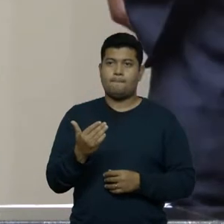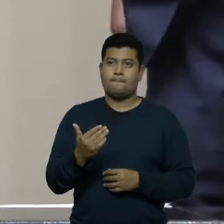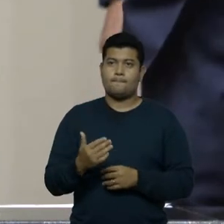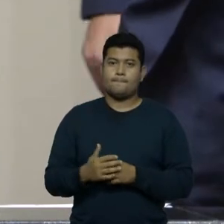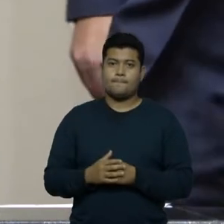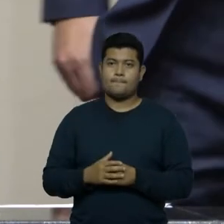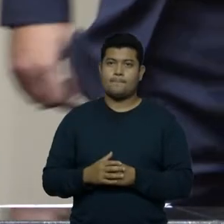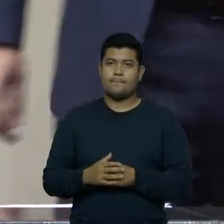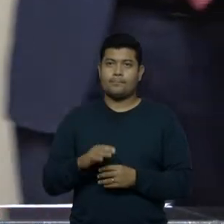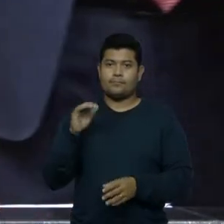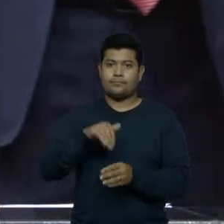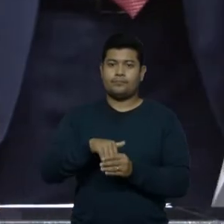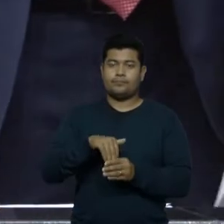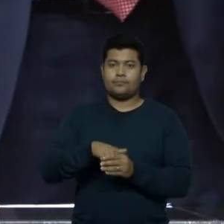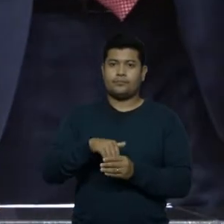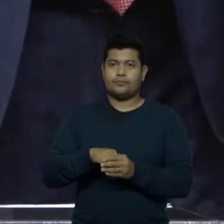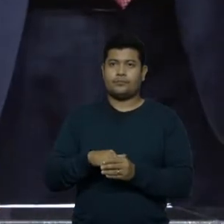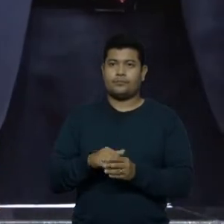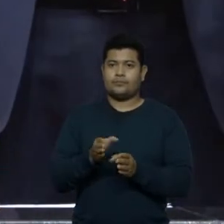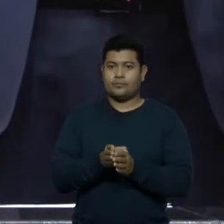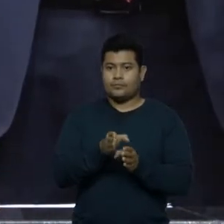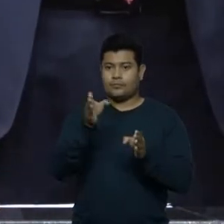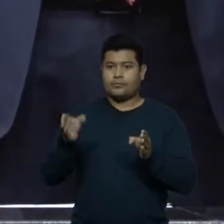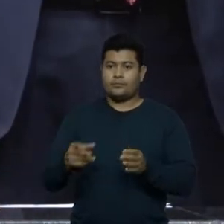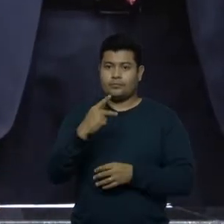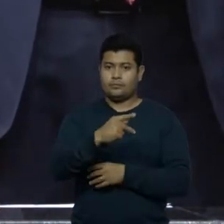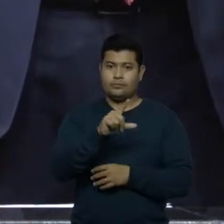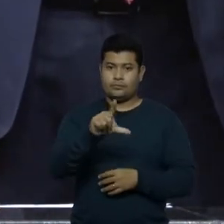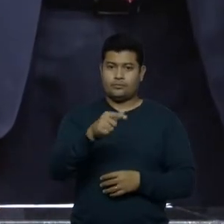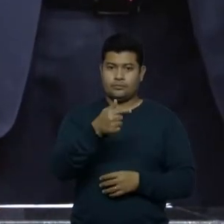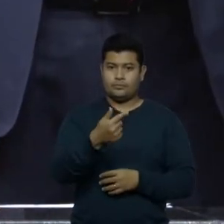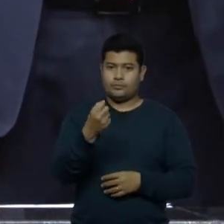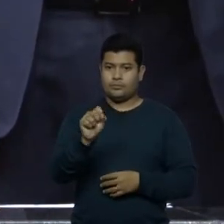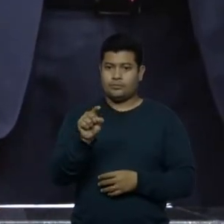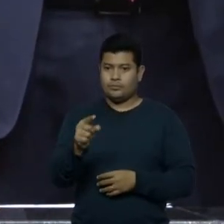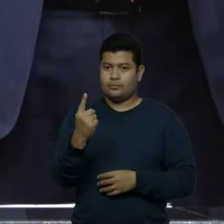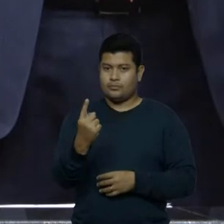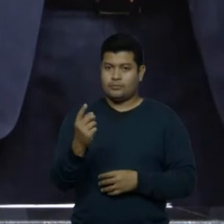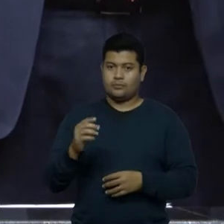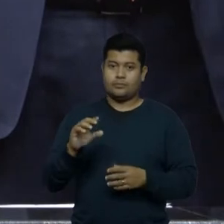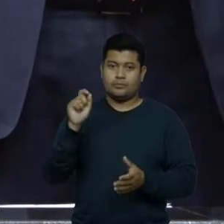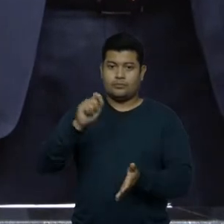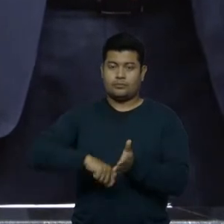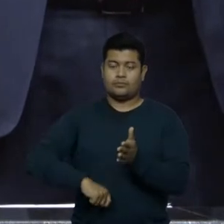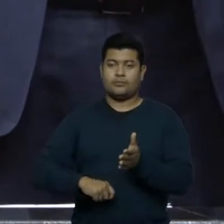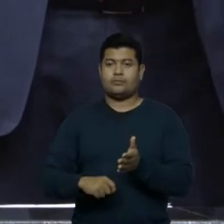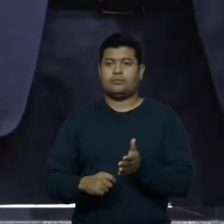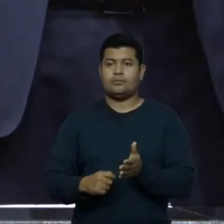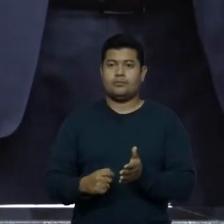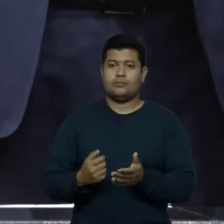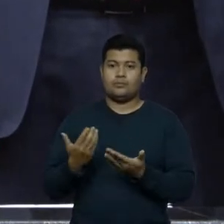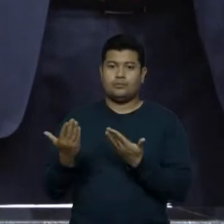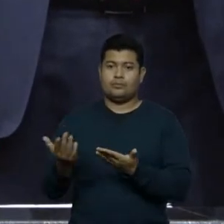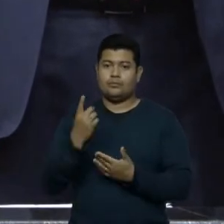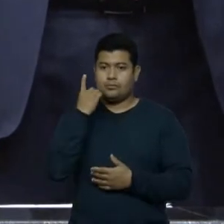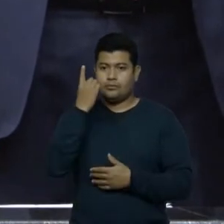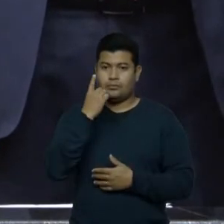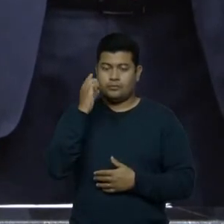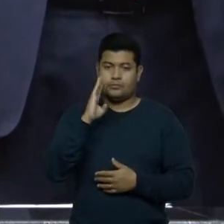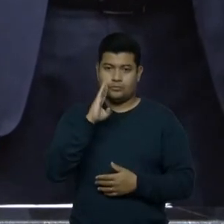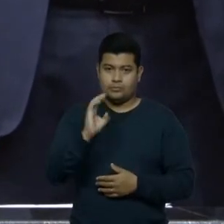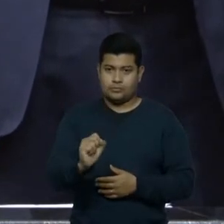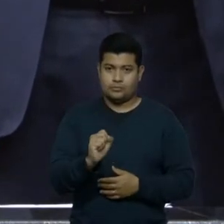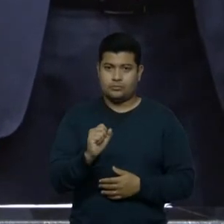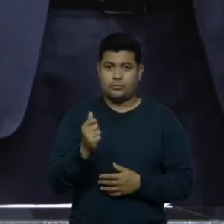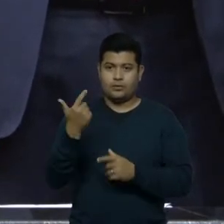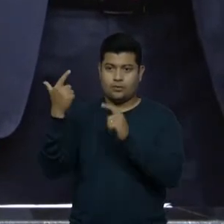é de votação em separado ou pele 78. E sobrescrito subscrito pelo Deputado Bruno